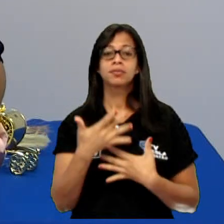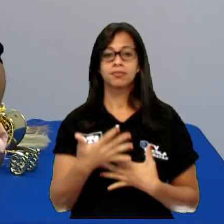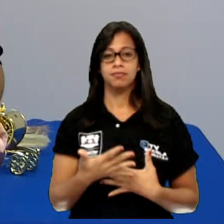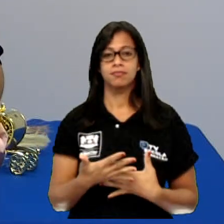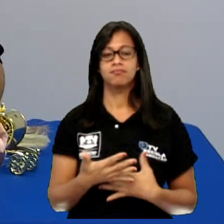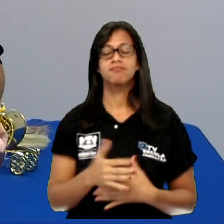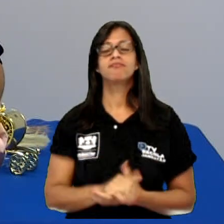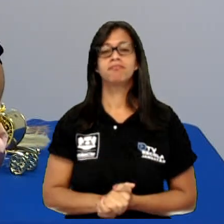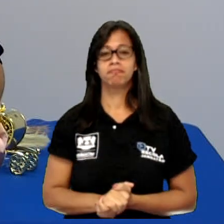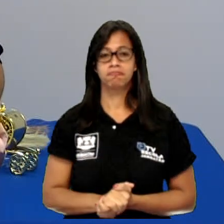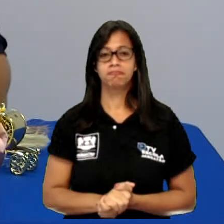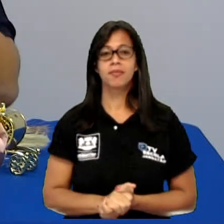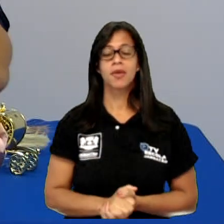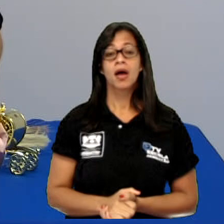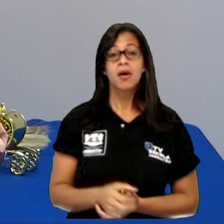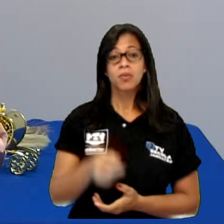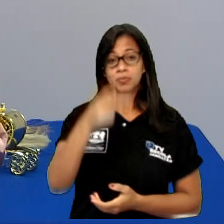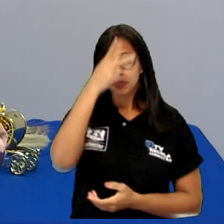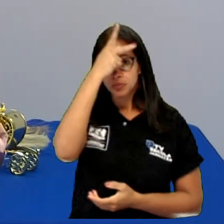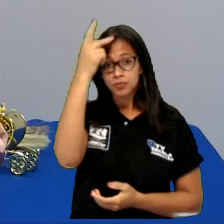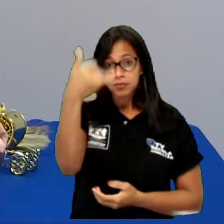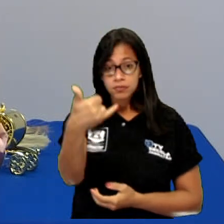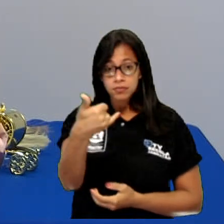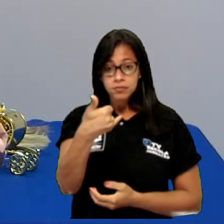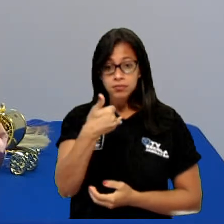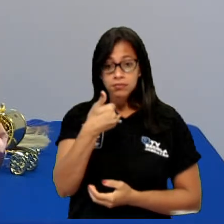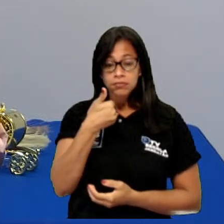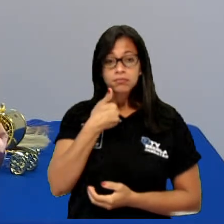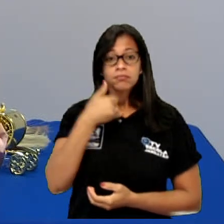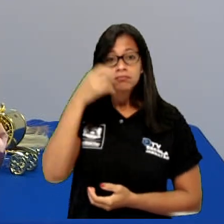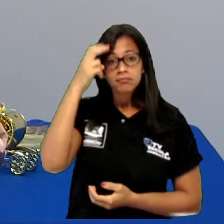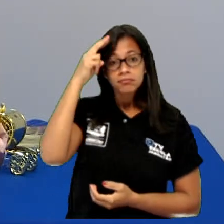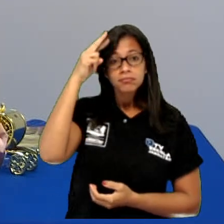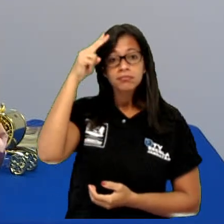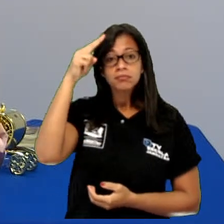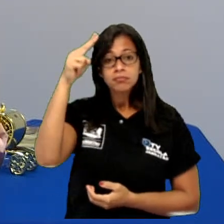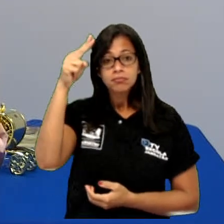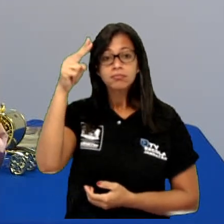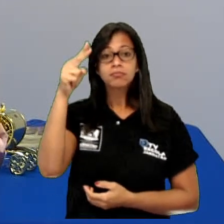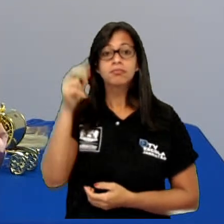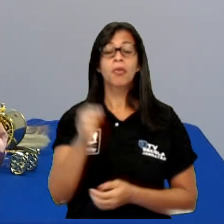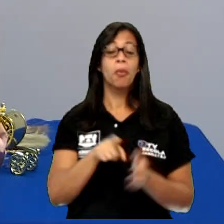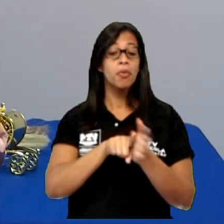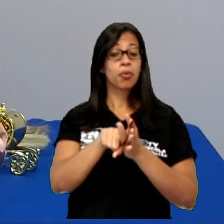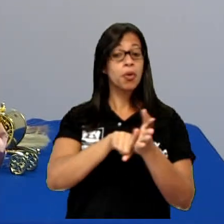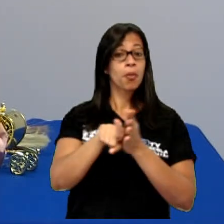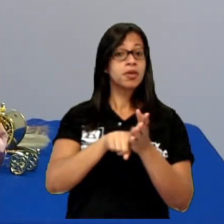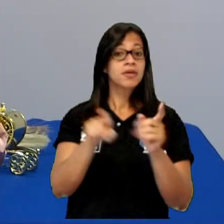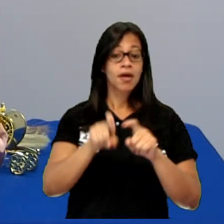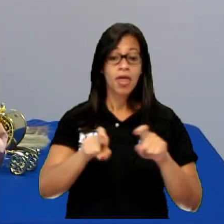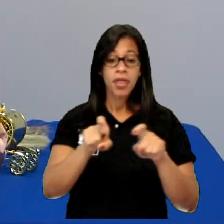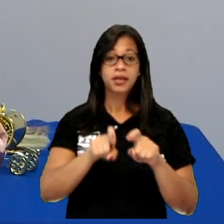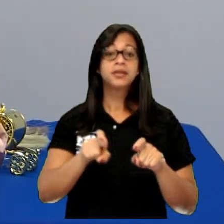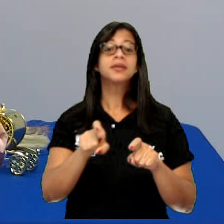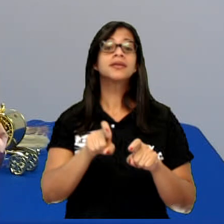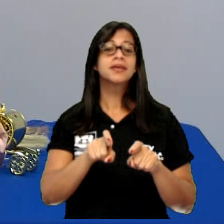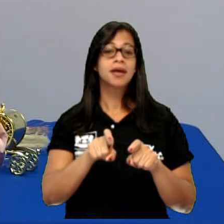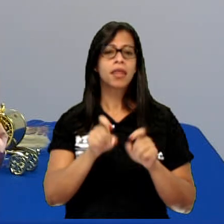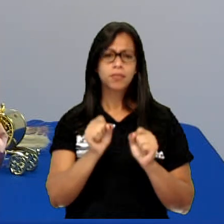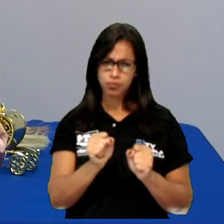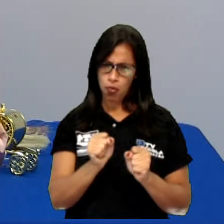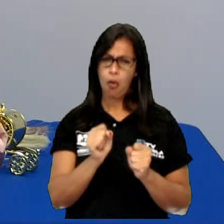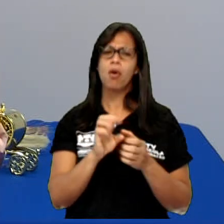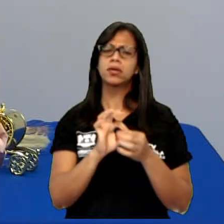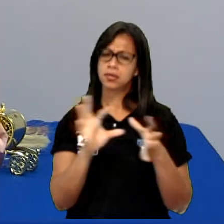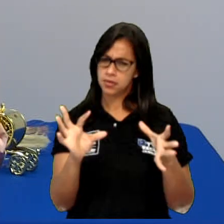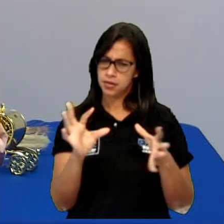história de uma grande contadora de histórias e depois eu fui na internet pesquisar e vocês podem ir também depois. Pois é, essa história se chama